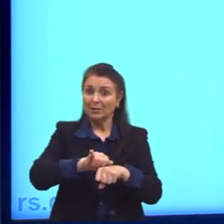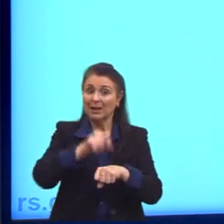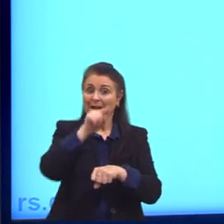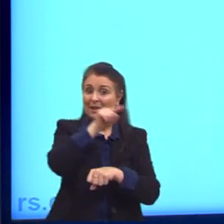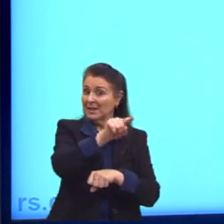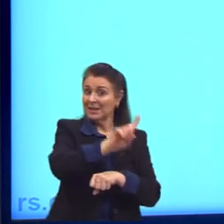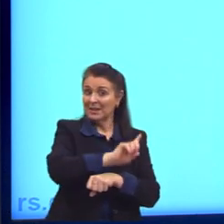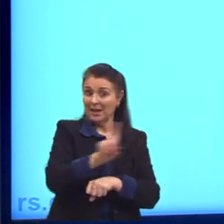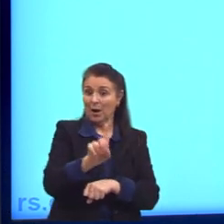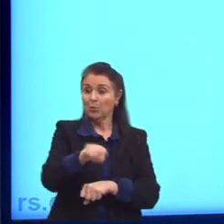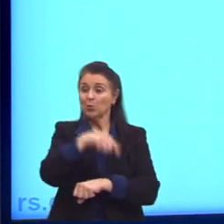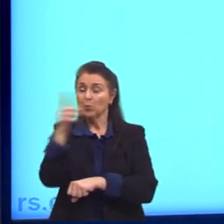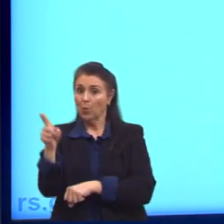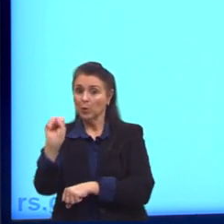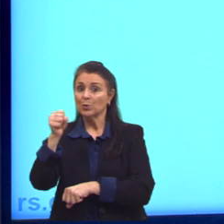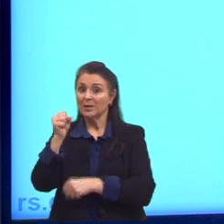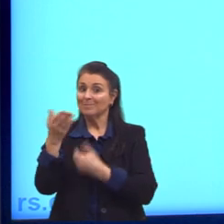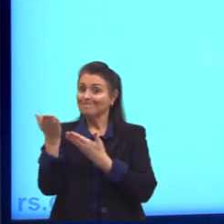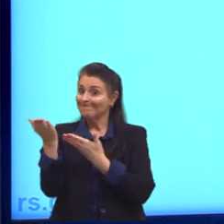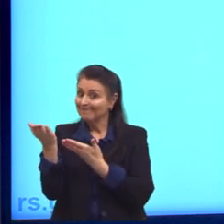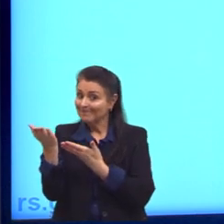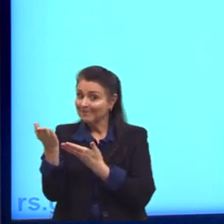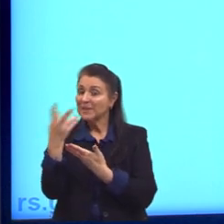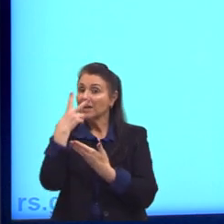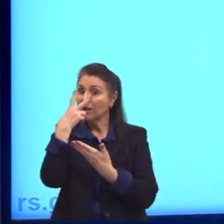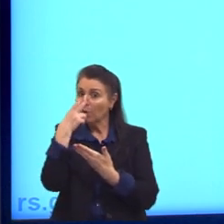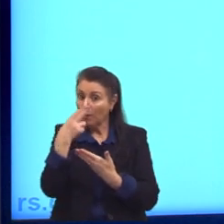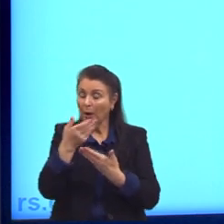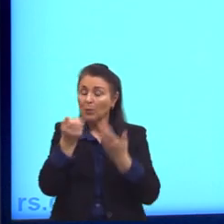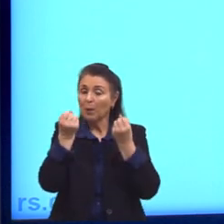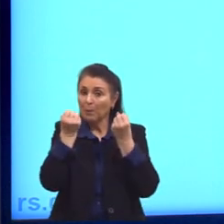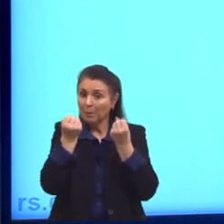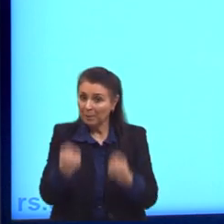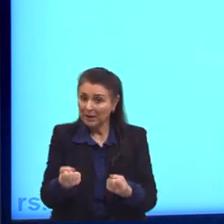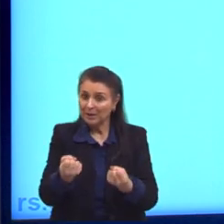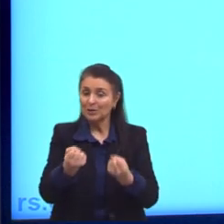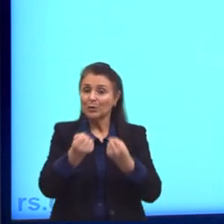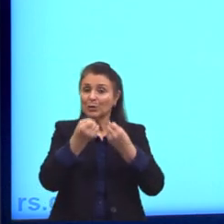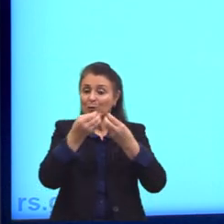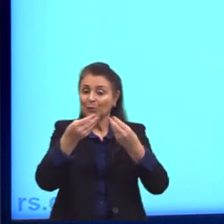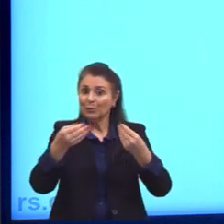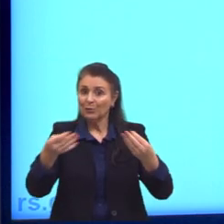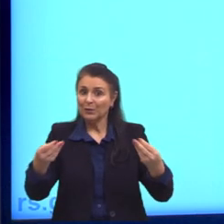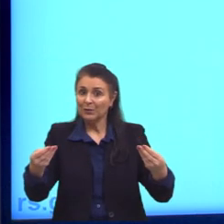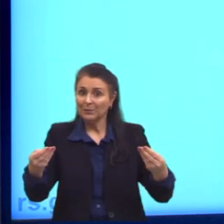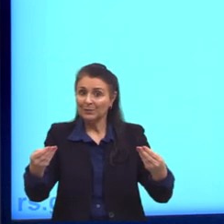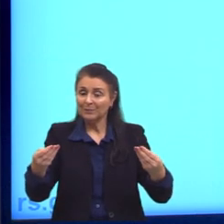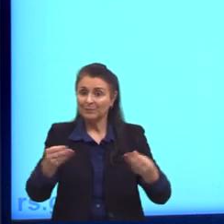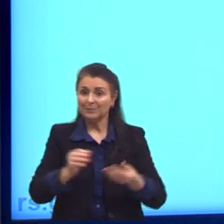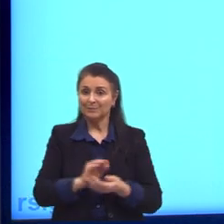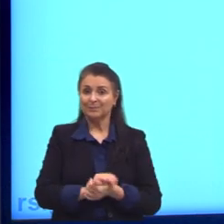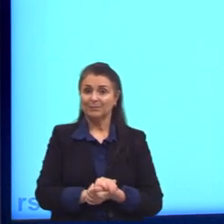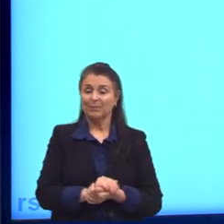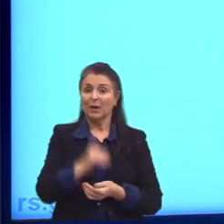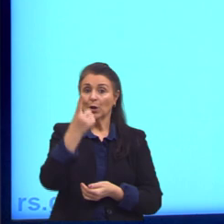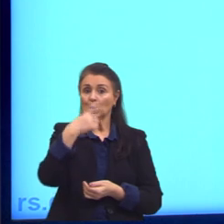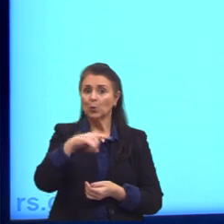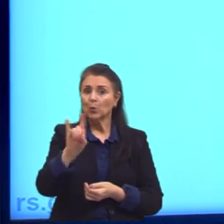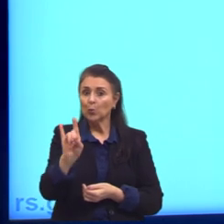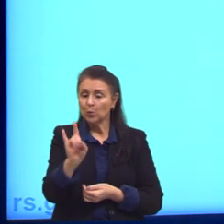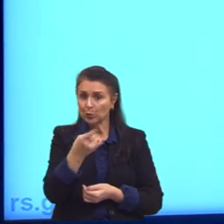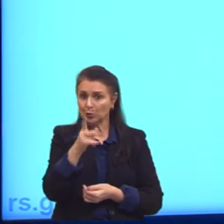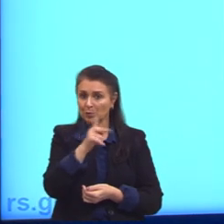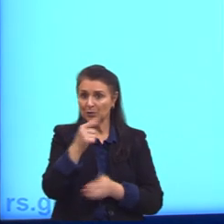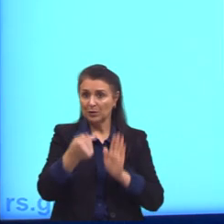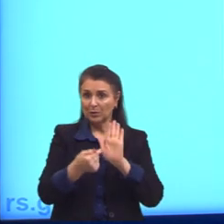sim a gente tem também o peso do objeto que é igual ao peso do fluido G1 E aí É nesse último